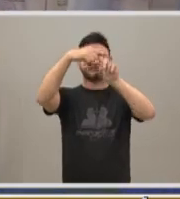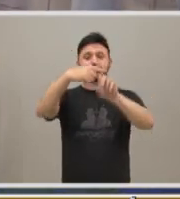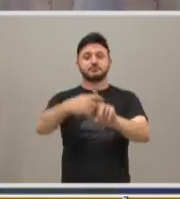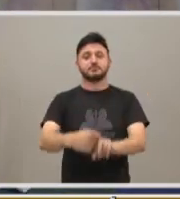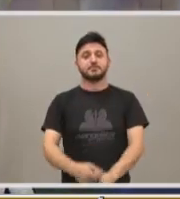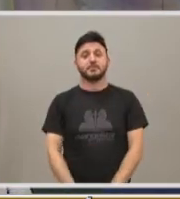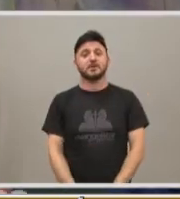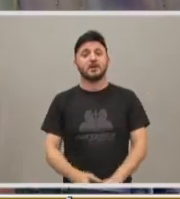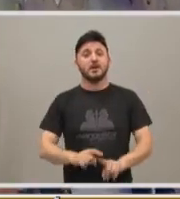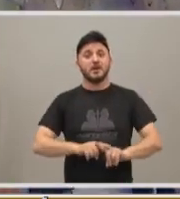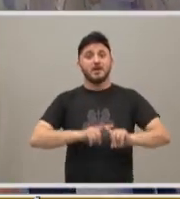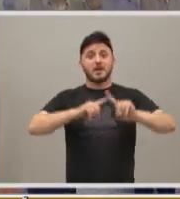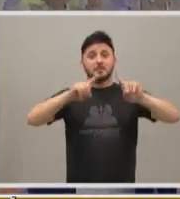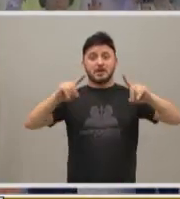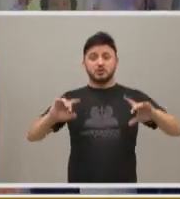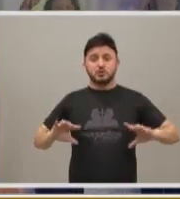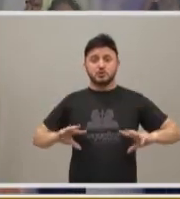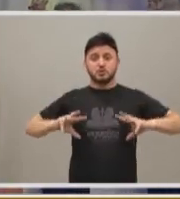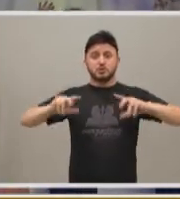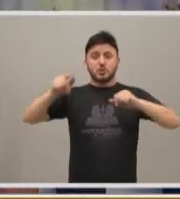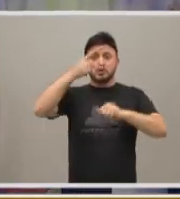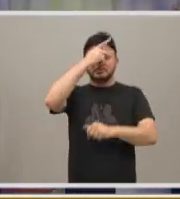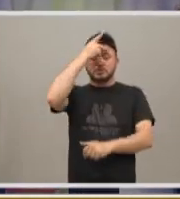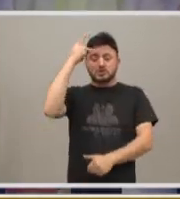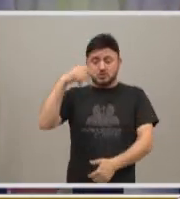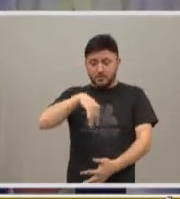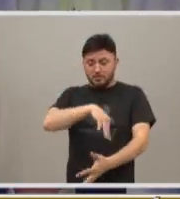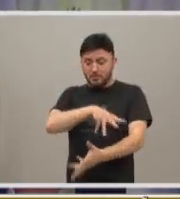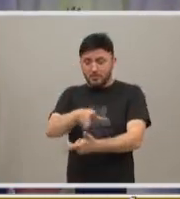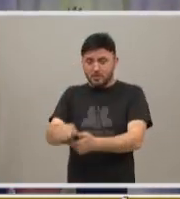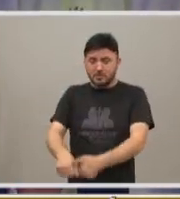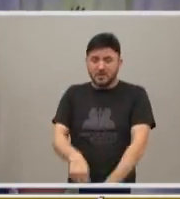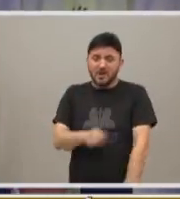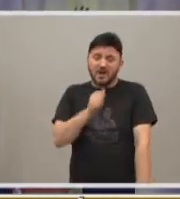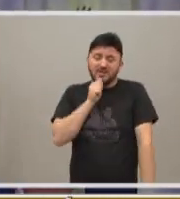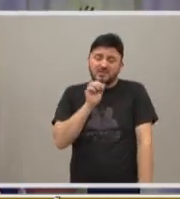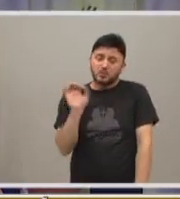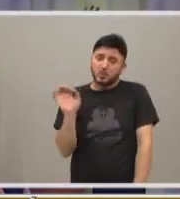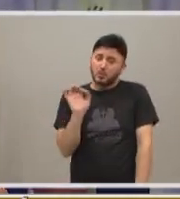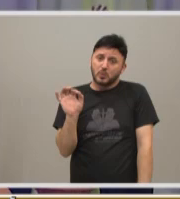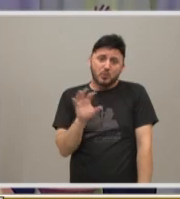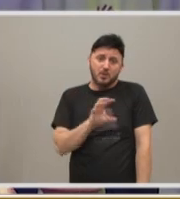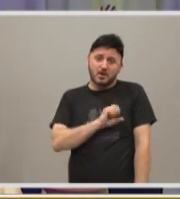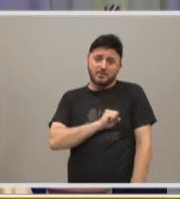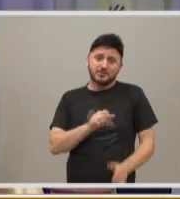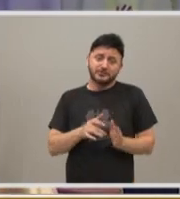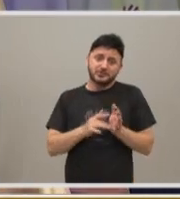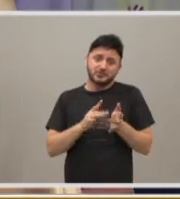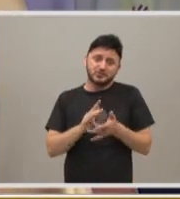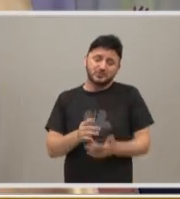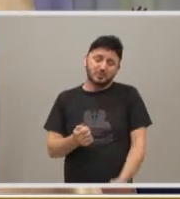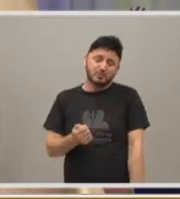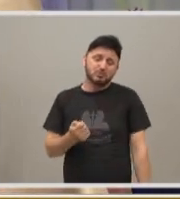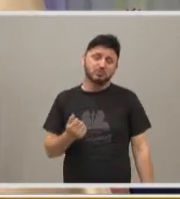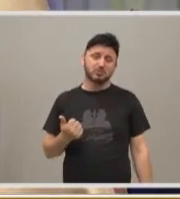cruz. Mas o mundo ainda não ama esse Jesus